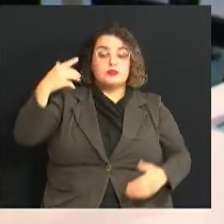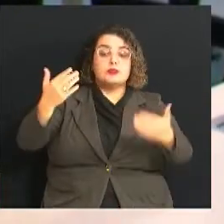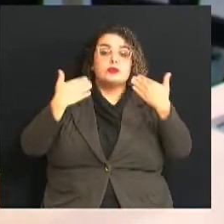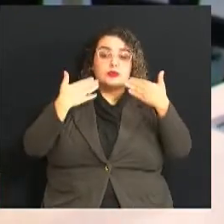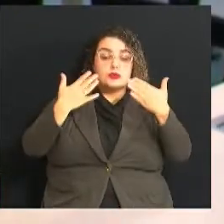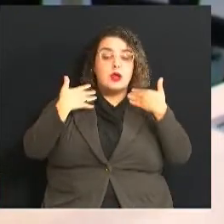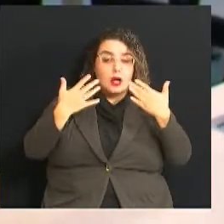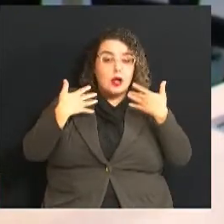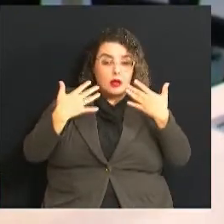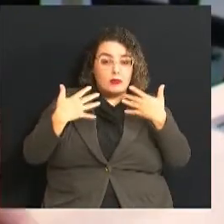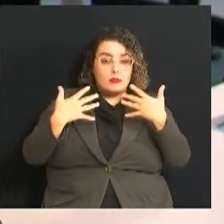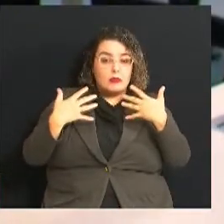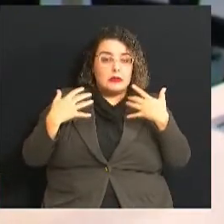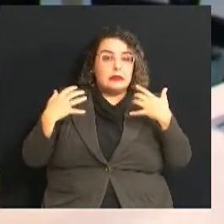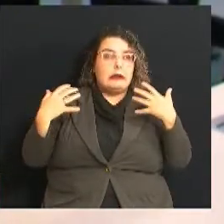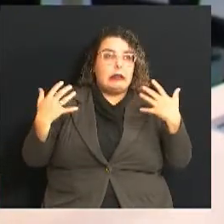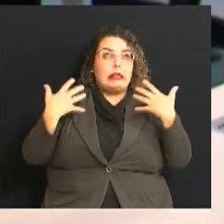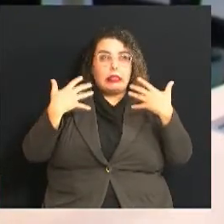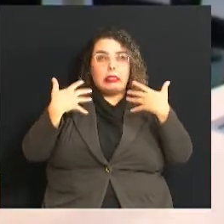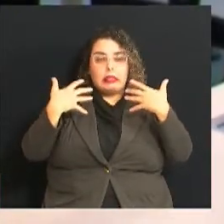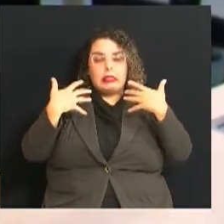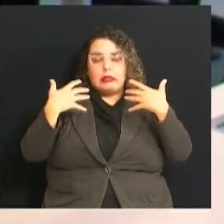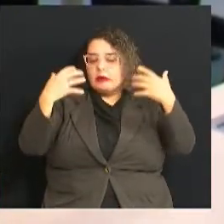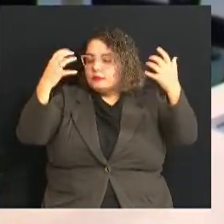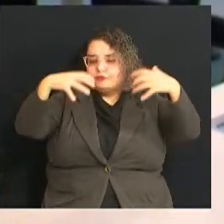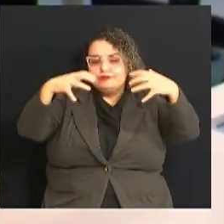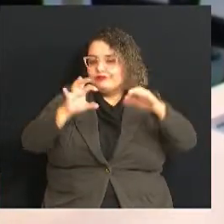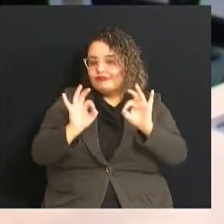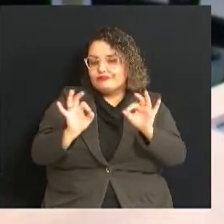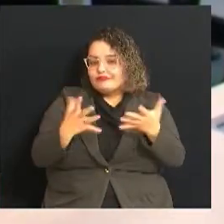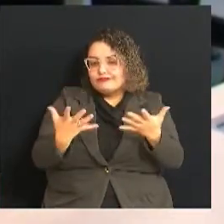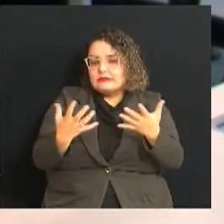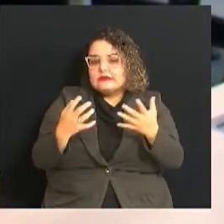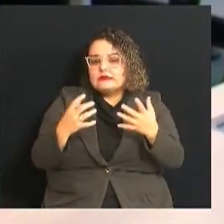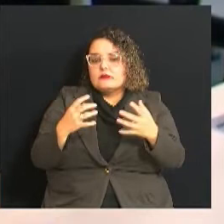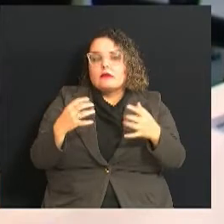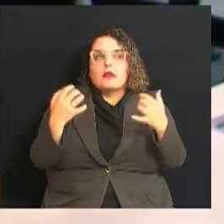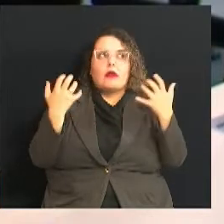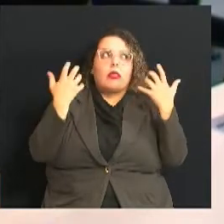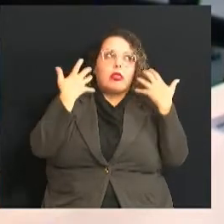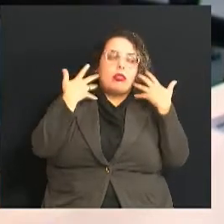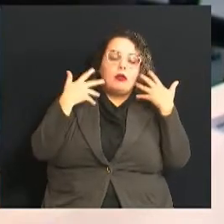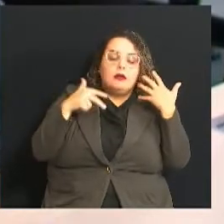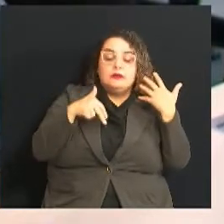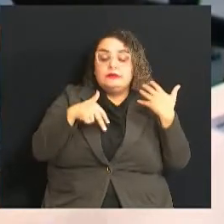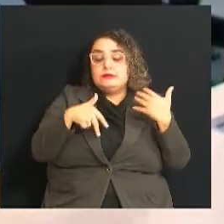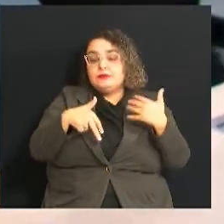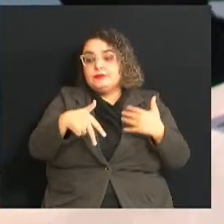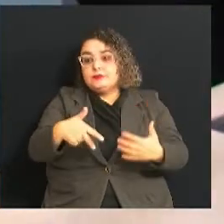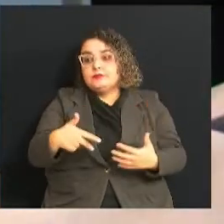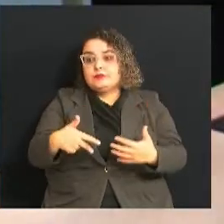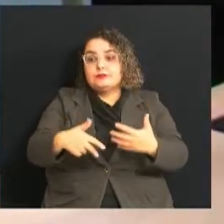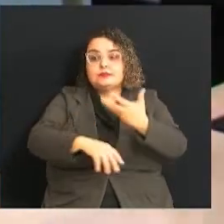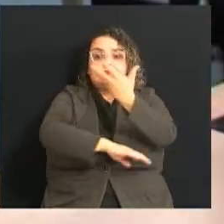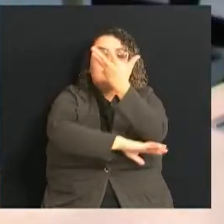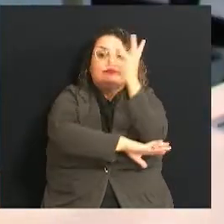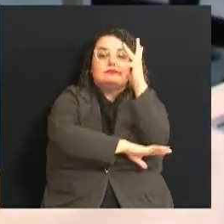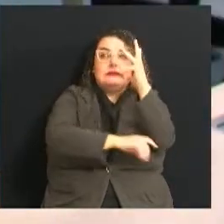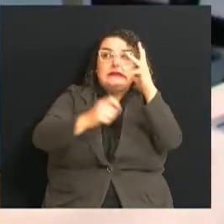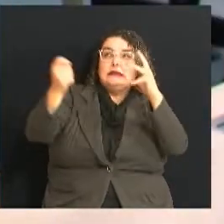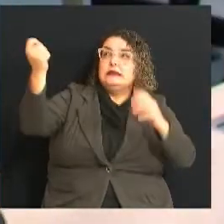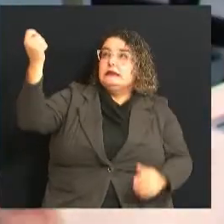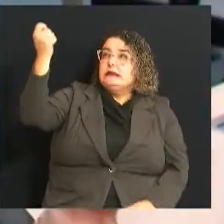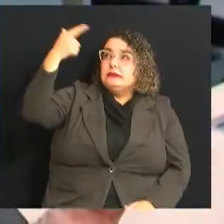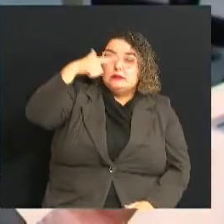são regiões mais áridas, mais quentes, né? Quando você está andando numa rua sob o sol intenso,